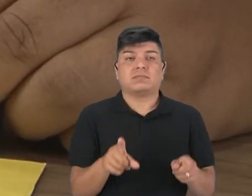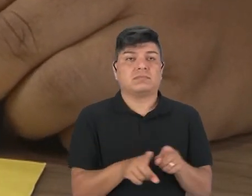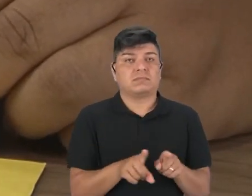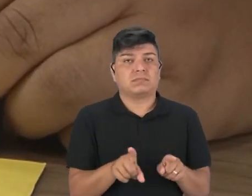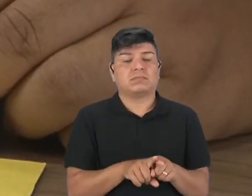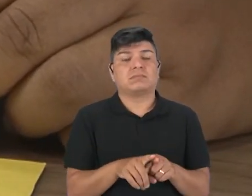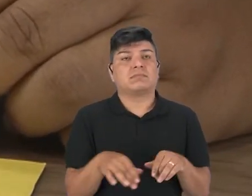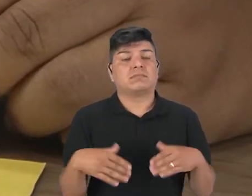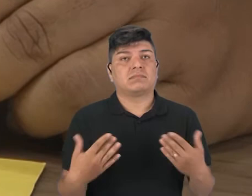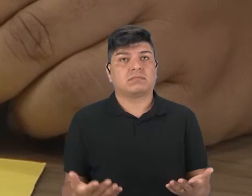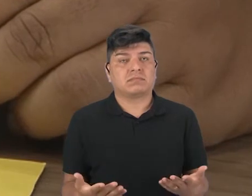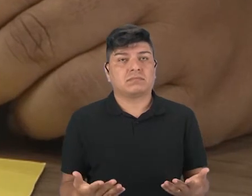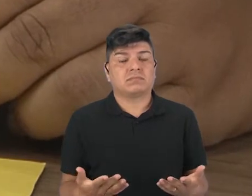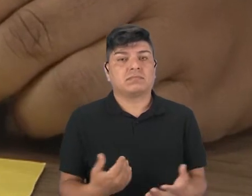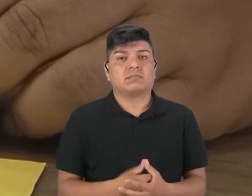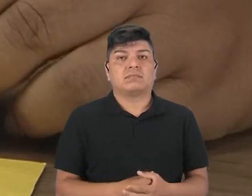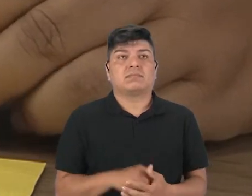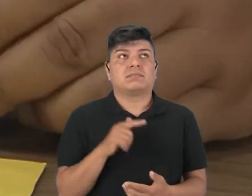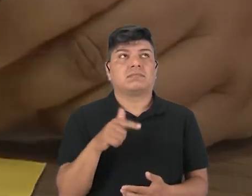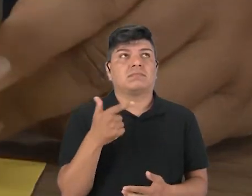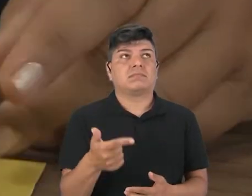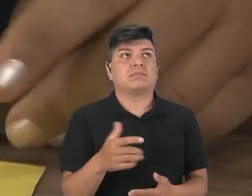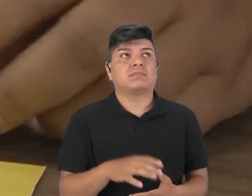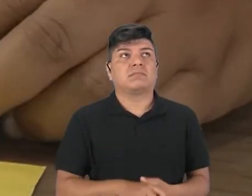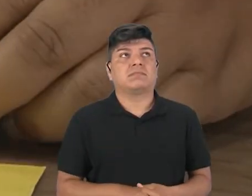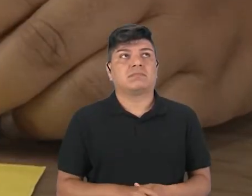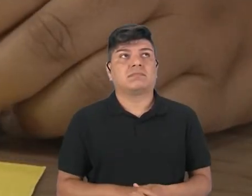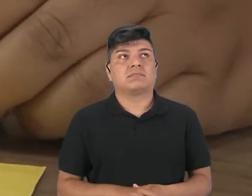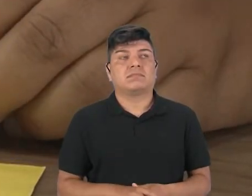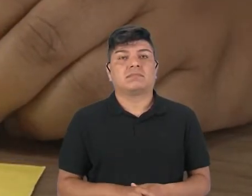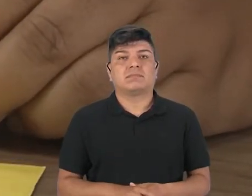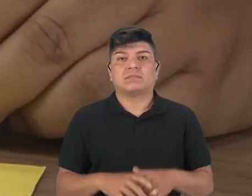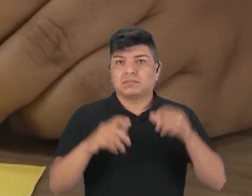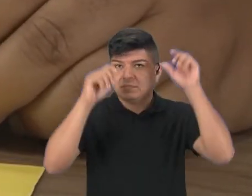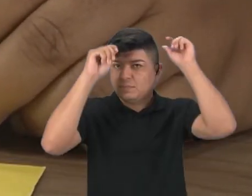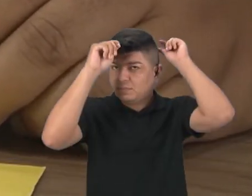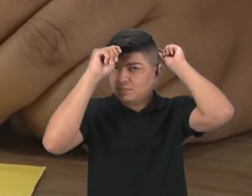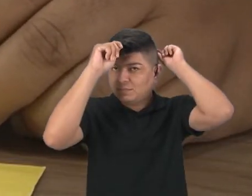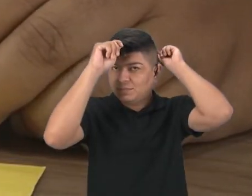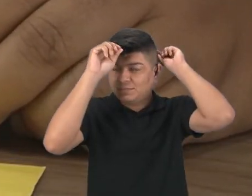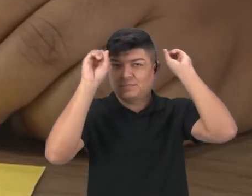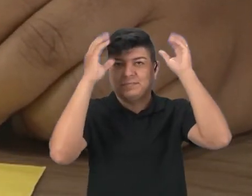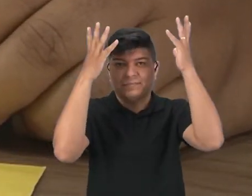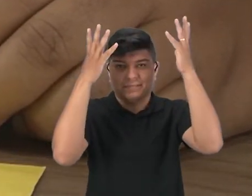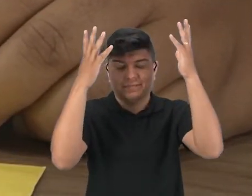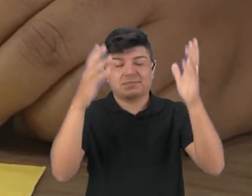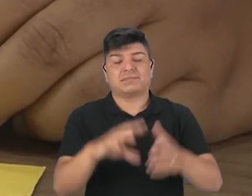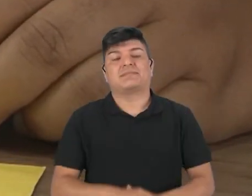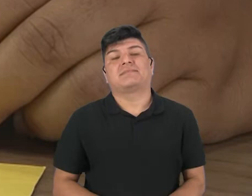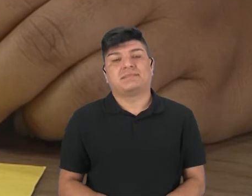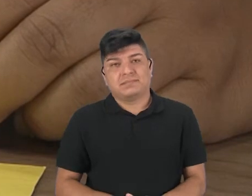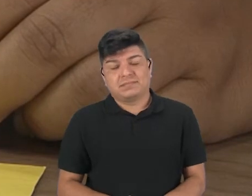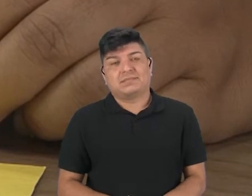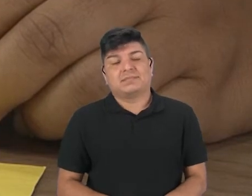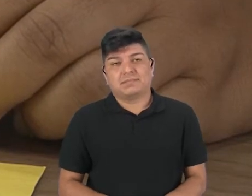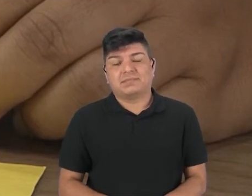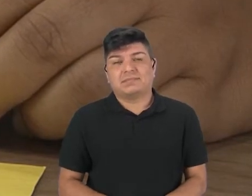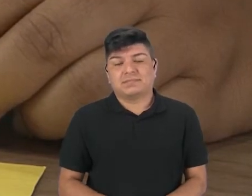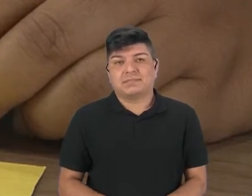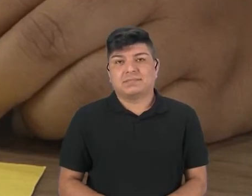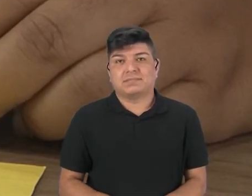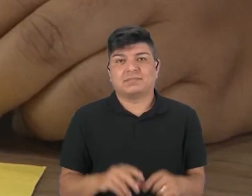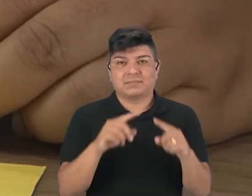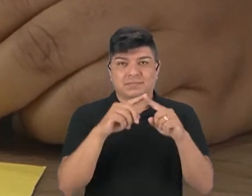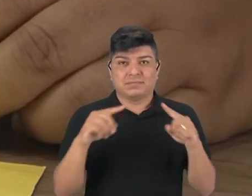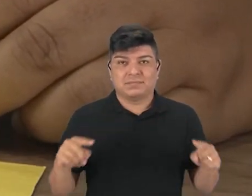conhecido, não é? Vamos ao próximo? E esse, mais uma vez, parecido com